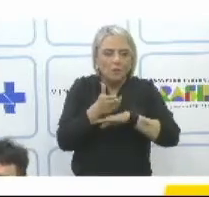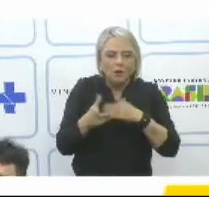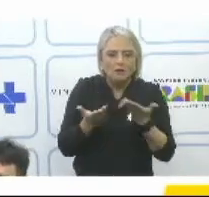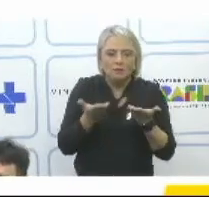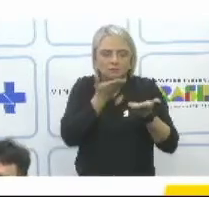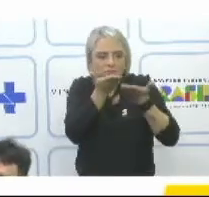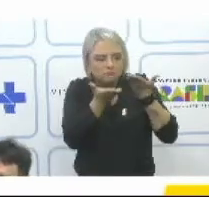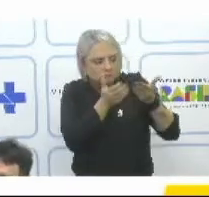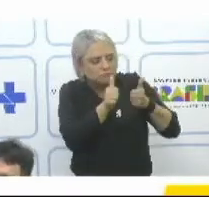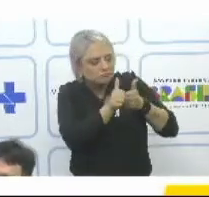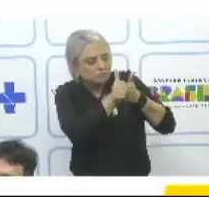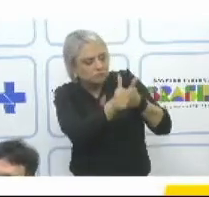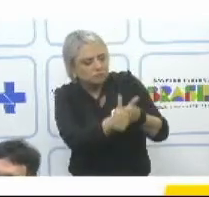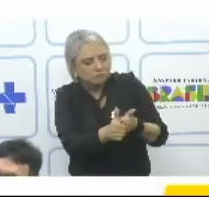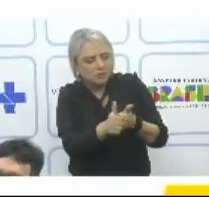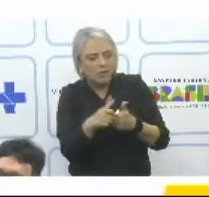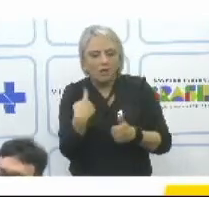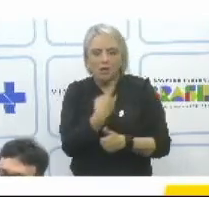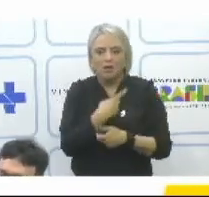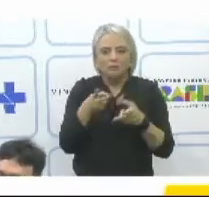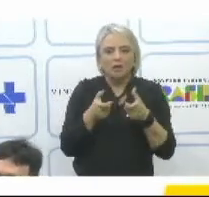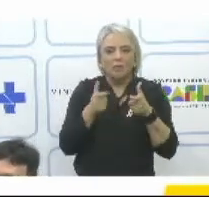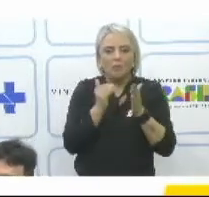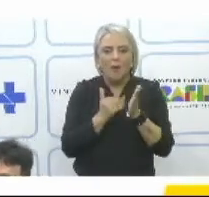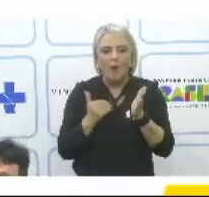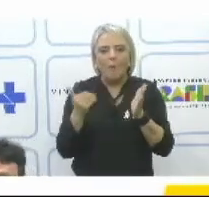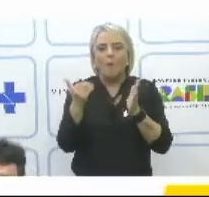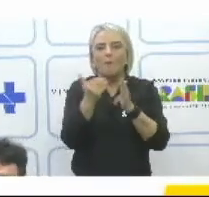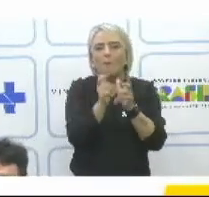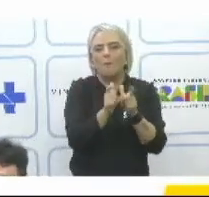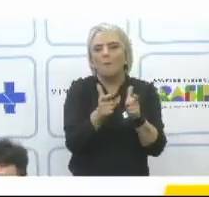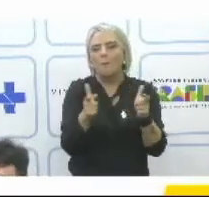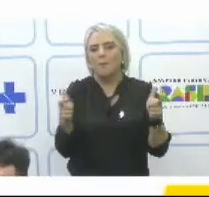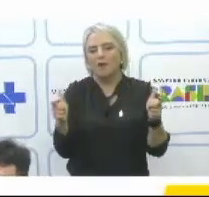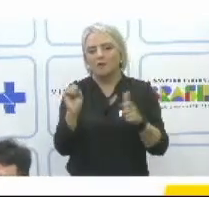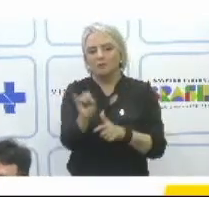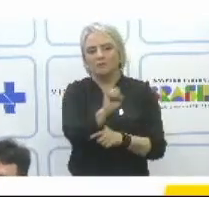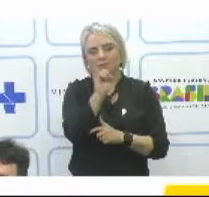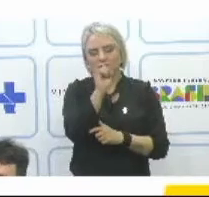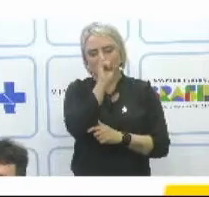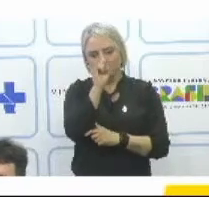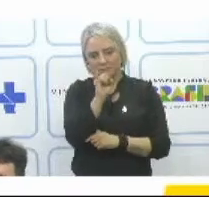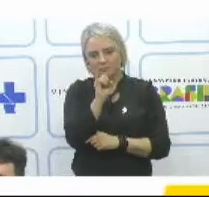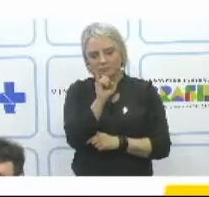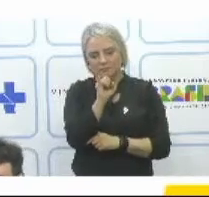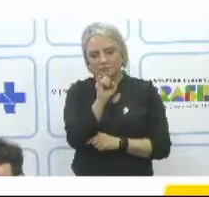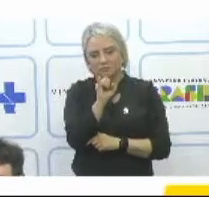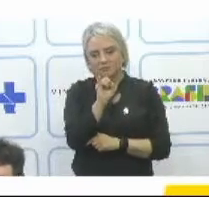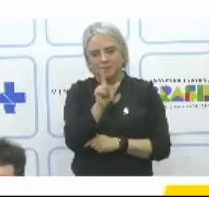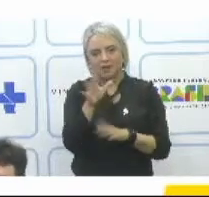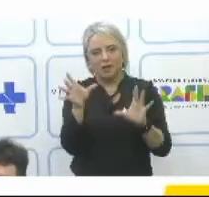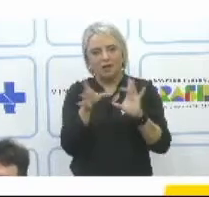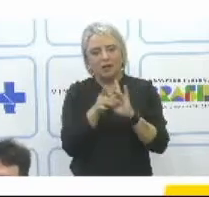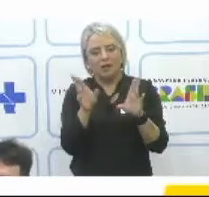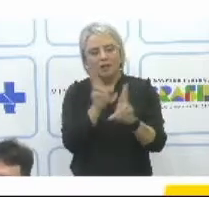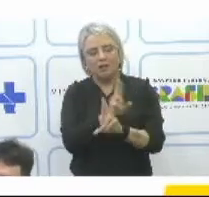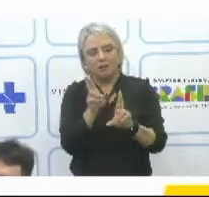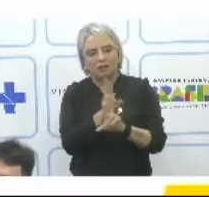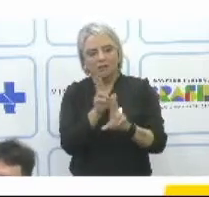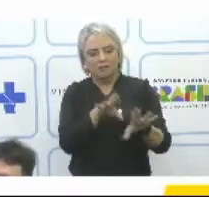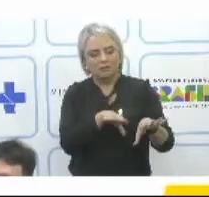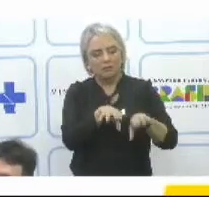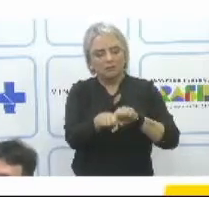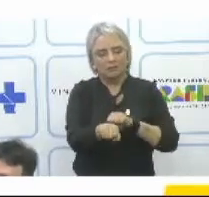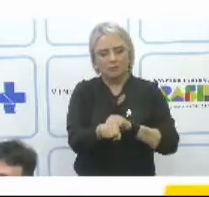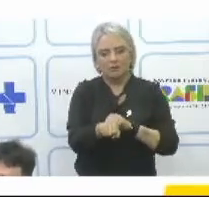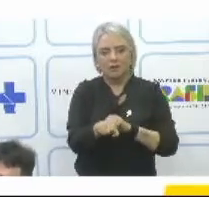fazer o acompanhamento e a gente vê um crescimento muito importante, né, que está ligado justamente a essas